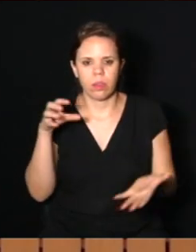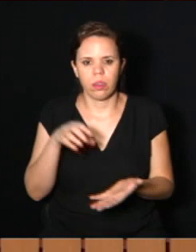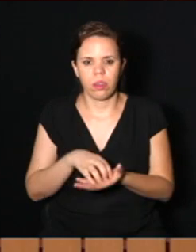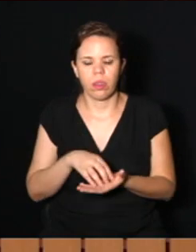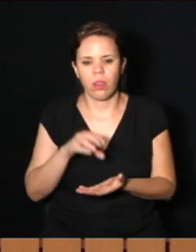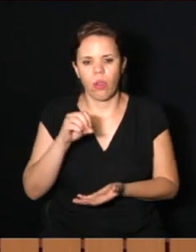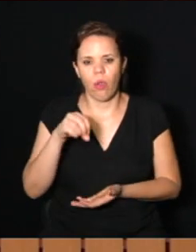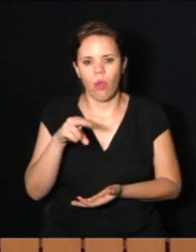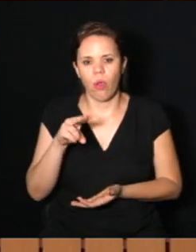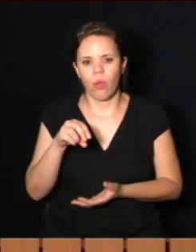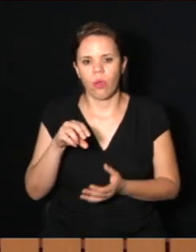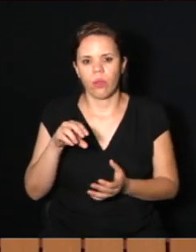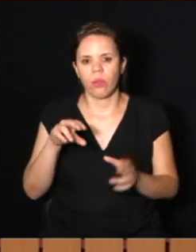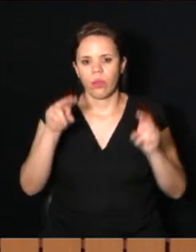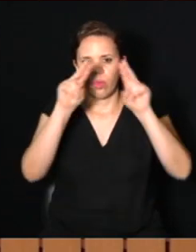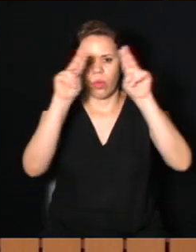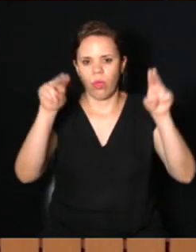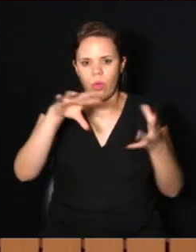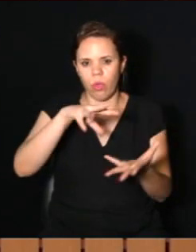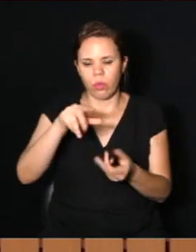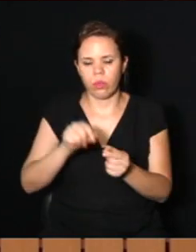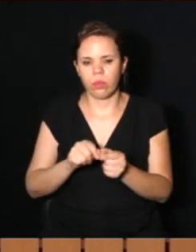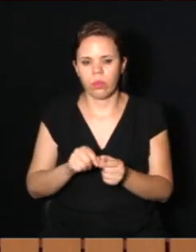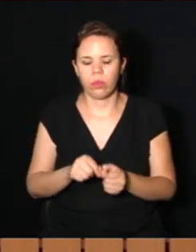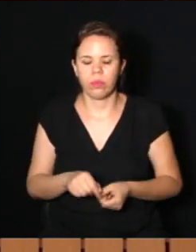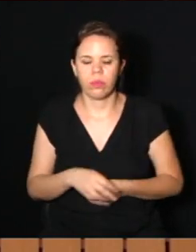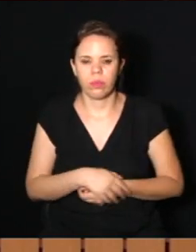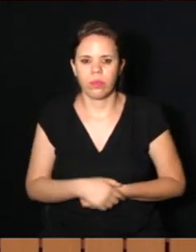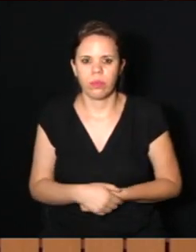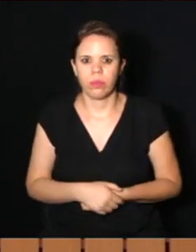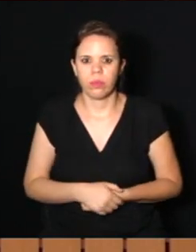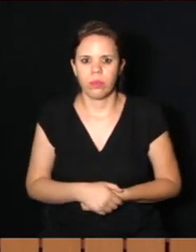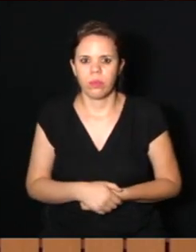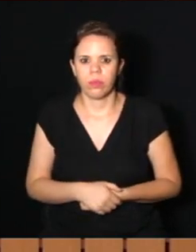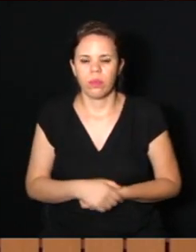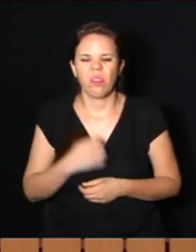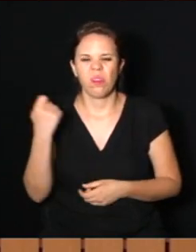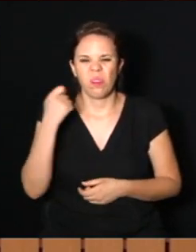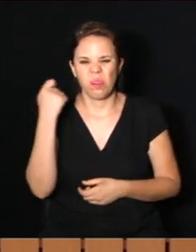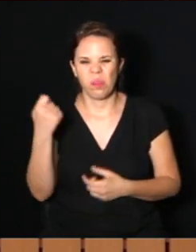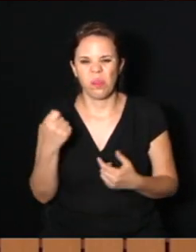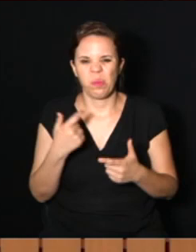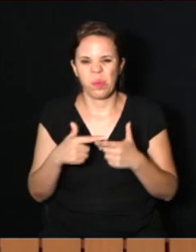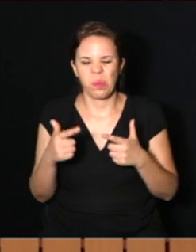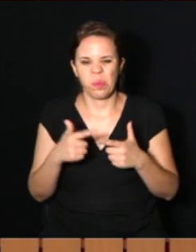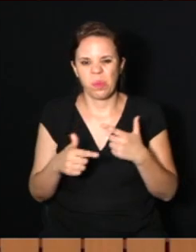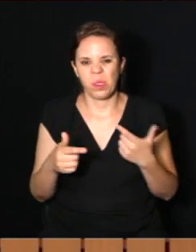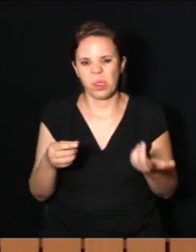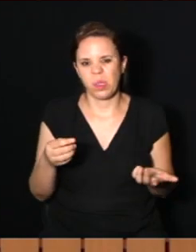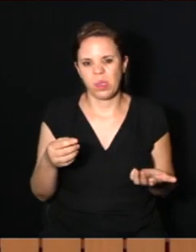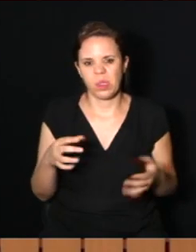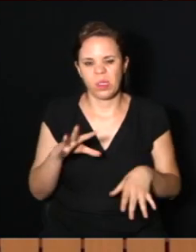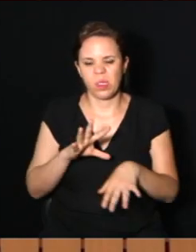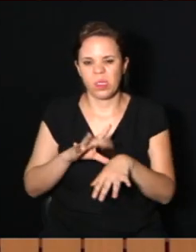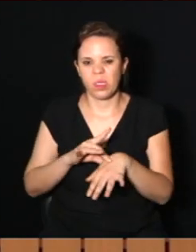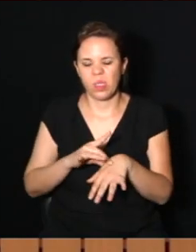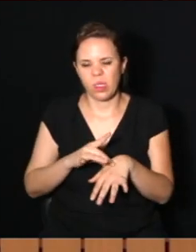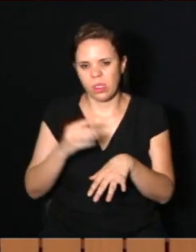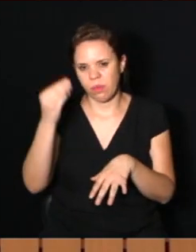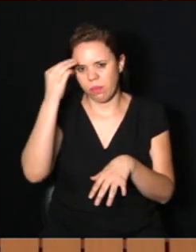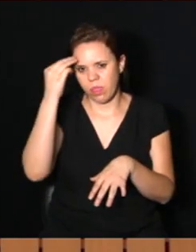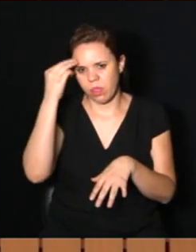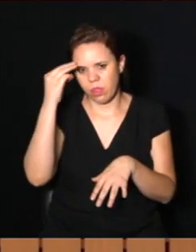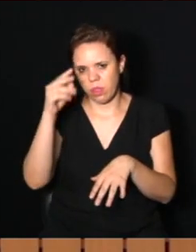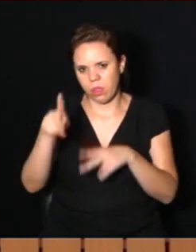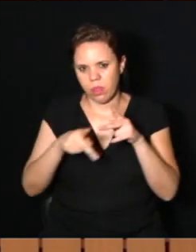Mundial de Saúde, que é a incidência dos agravos em saúde mental, das doenças mentais na nossa população. Então, a